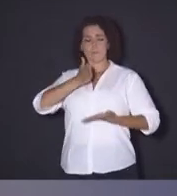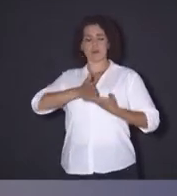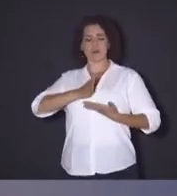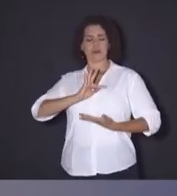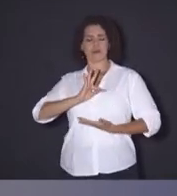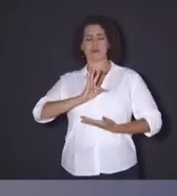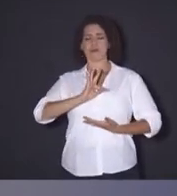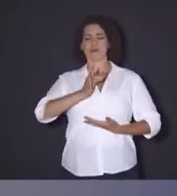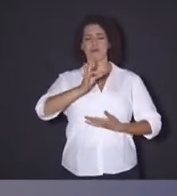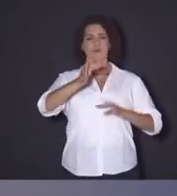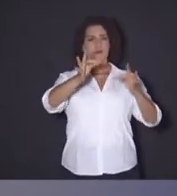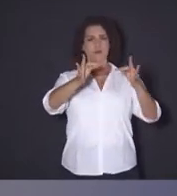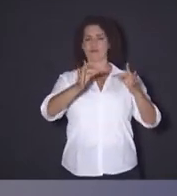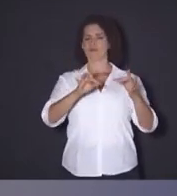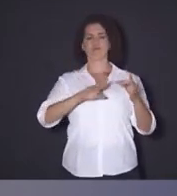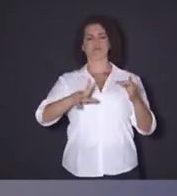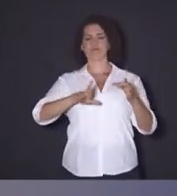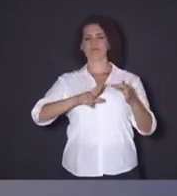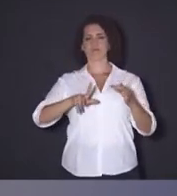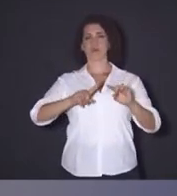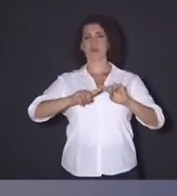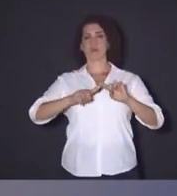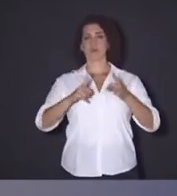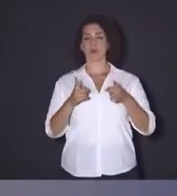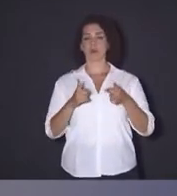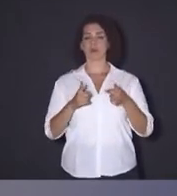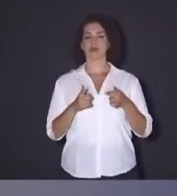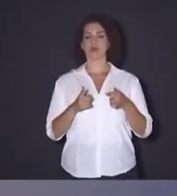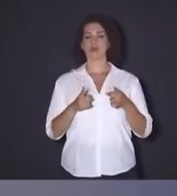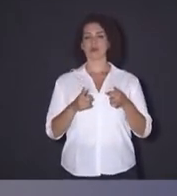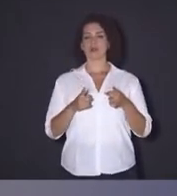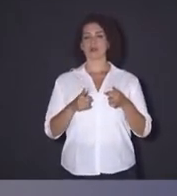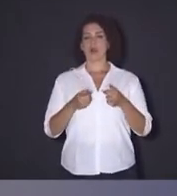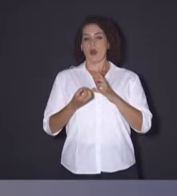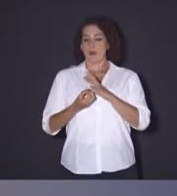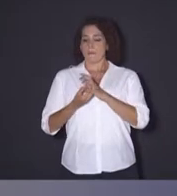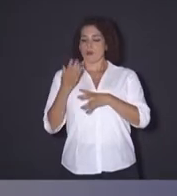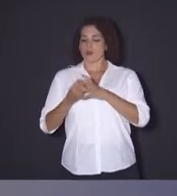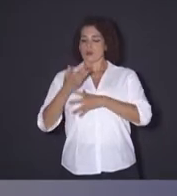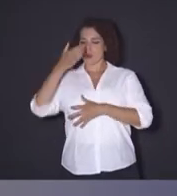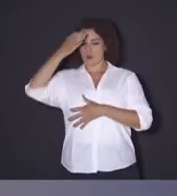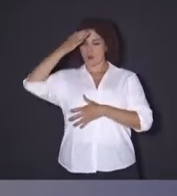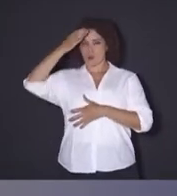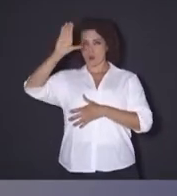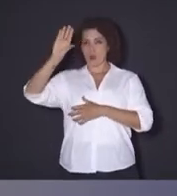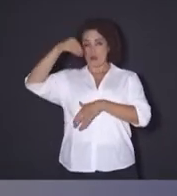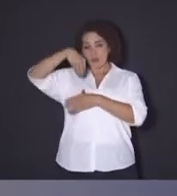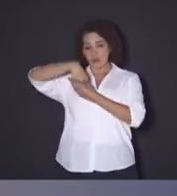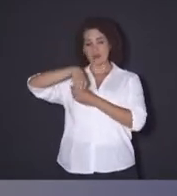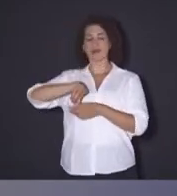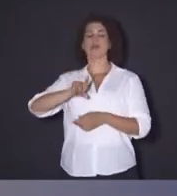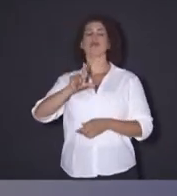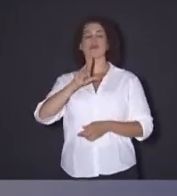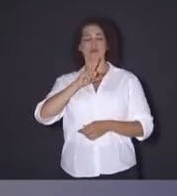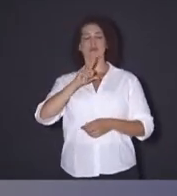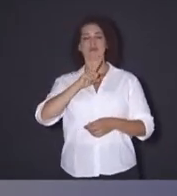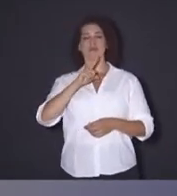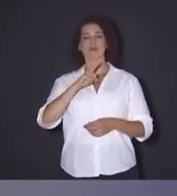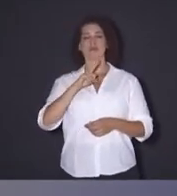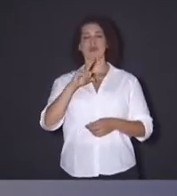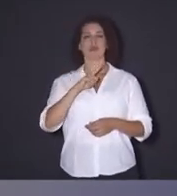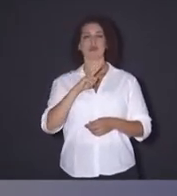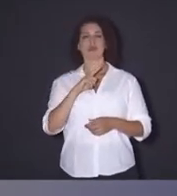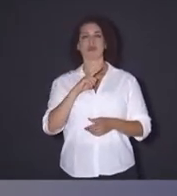significa que todas as etapas, em algum momento das etapas de produção cultural, nós teremos, de fato, eu diria,